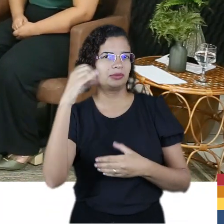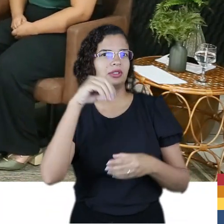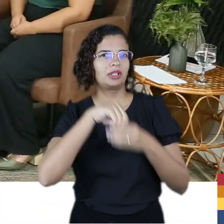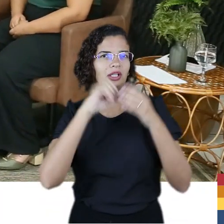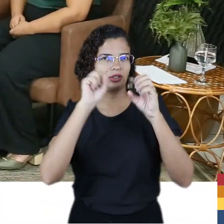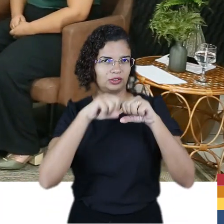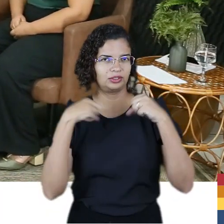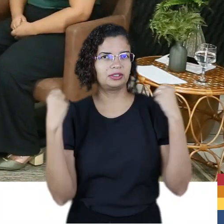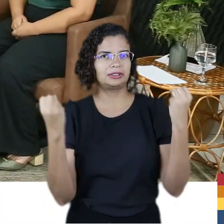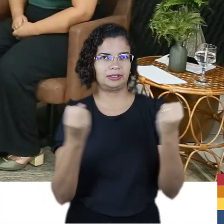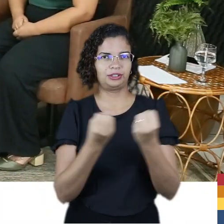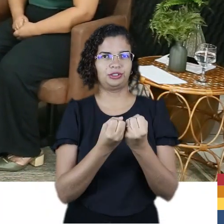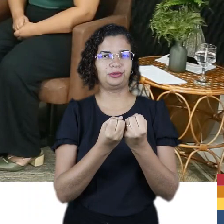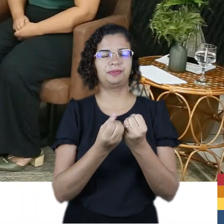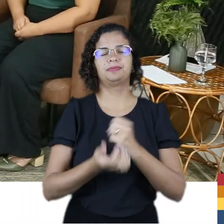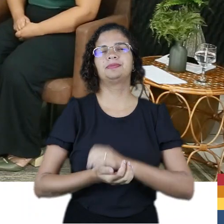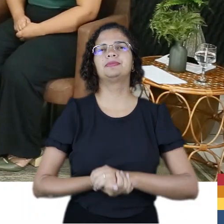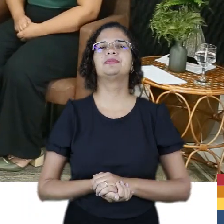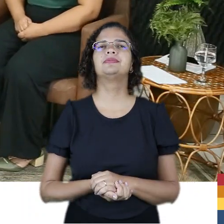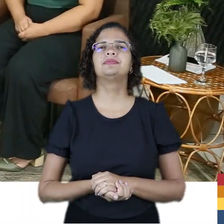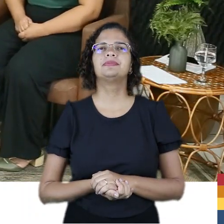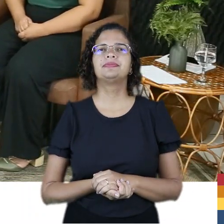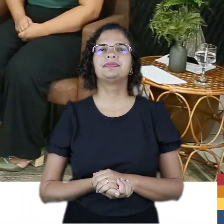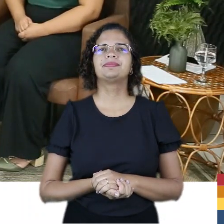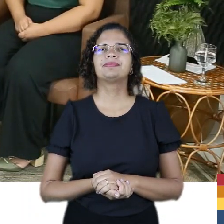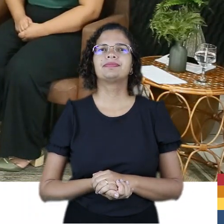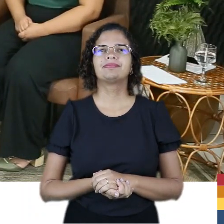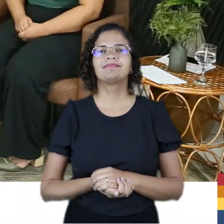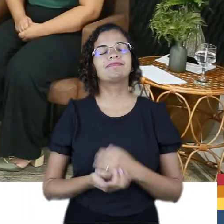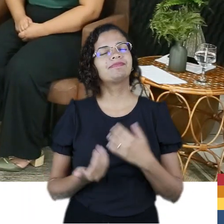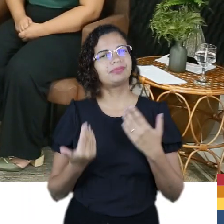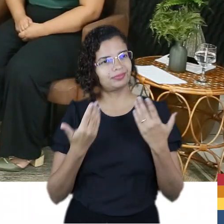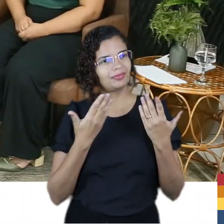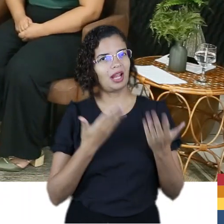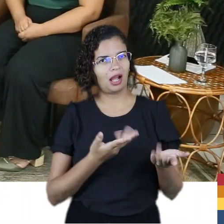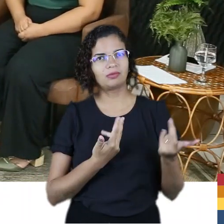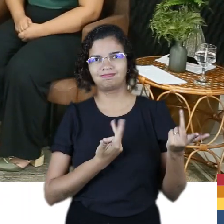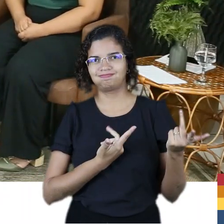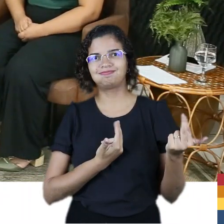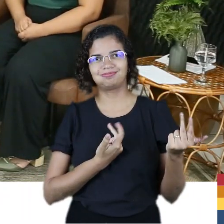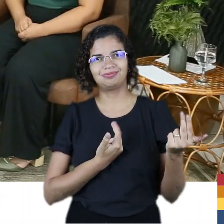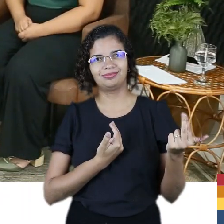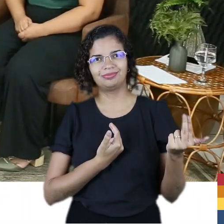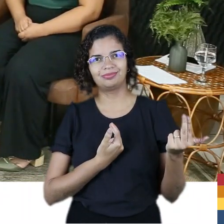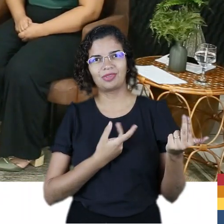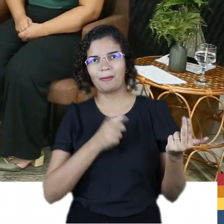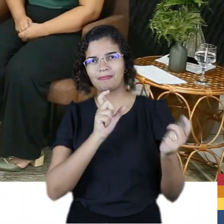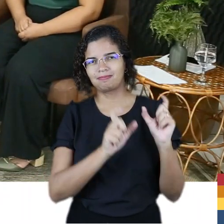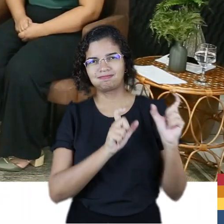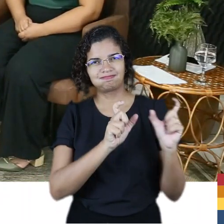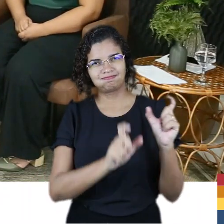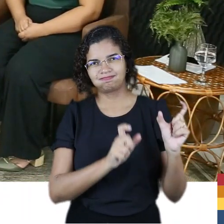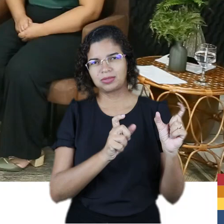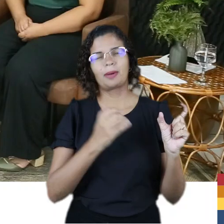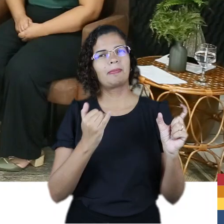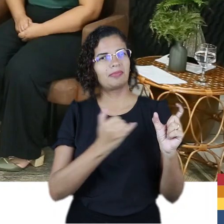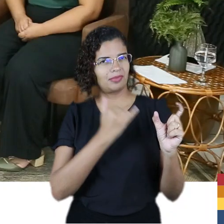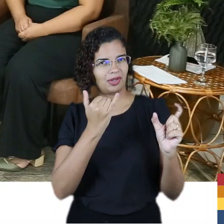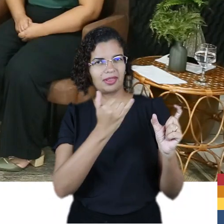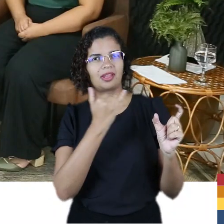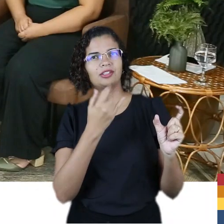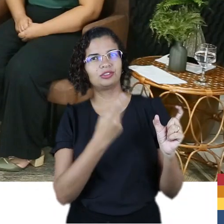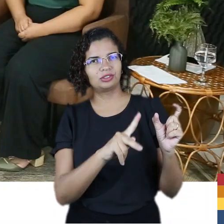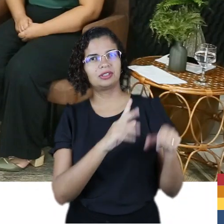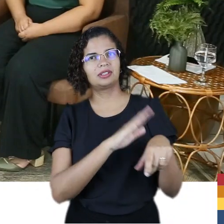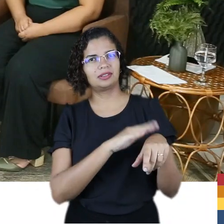eu faço as palavras da professora Patrícia as minhas né muito importante essa fala dela e como eu estava falando